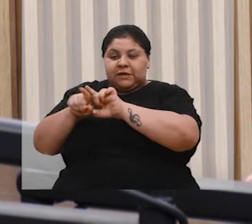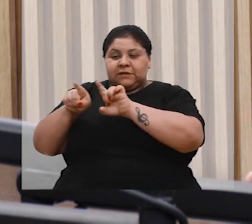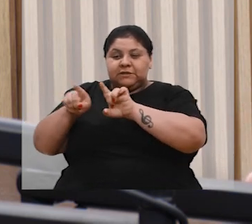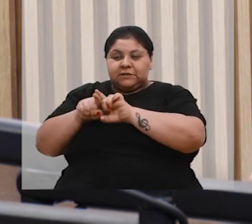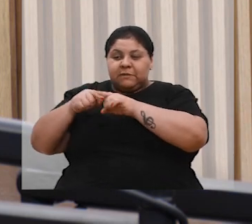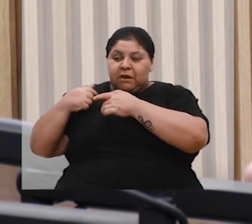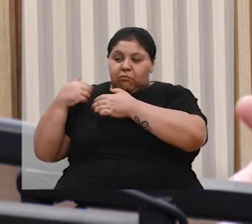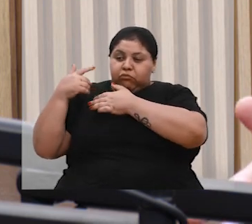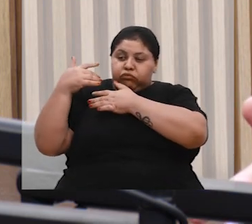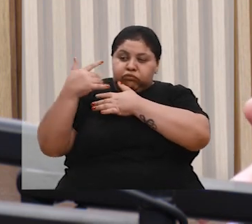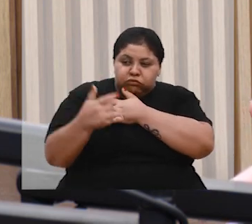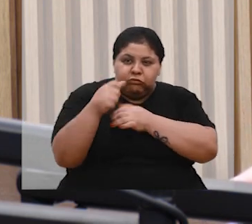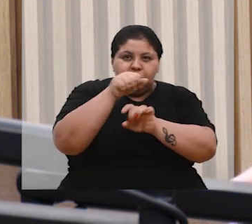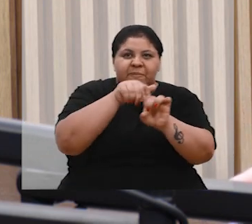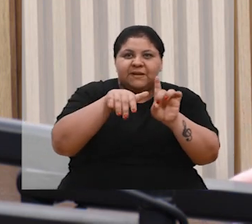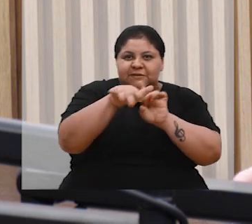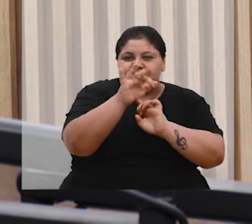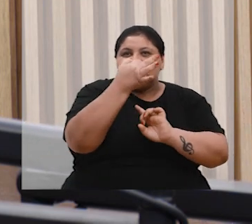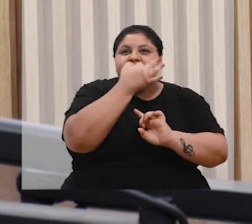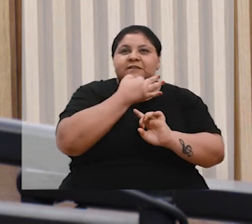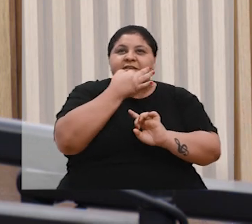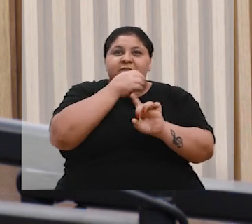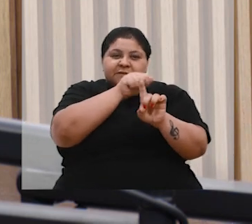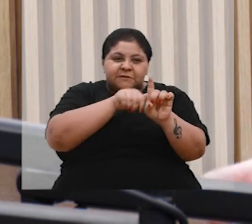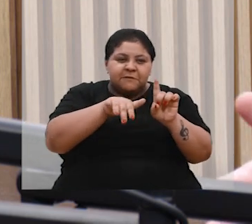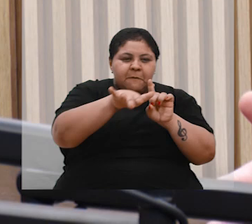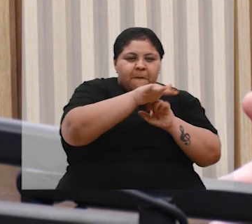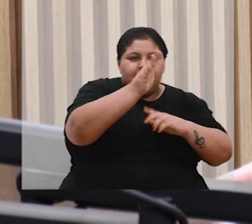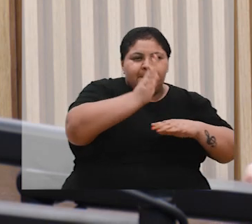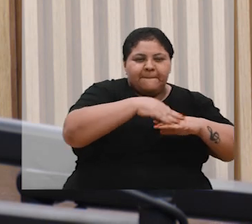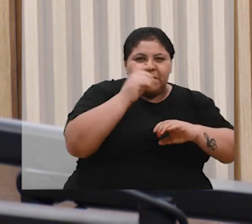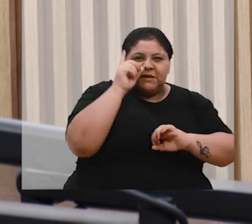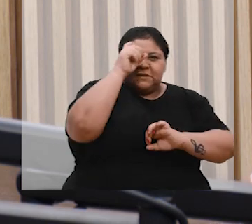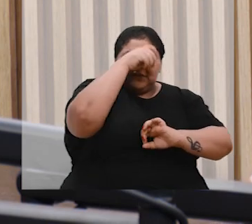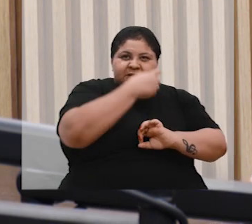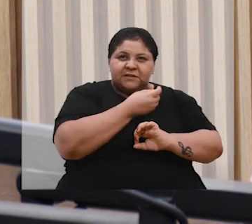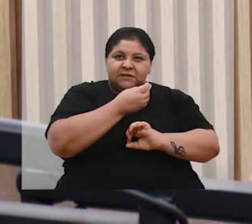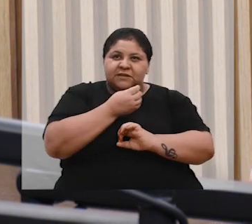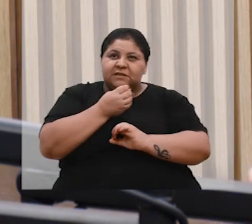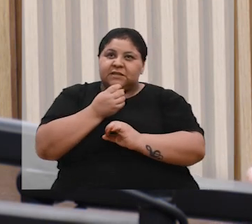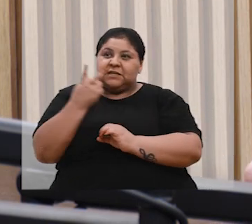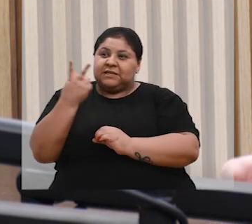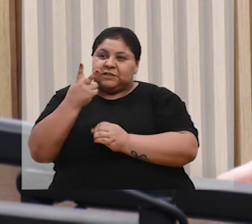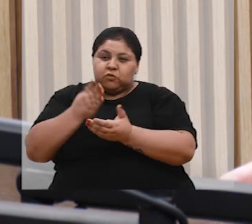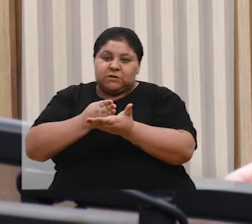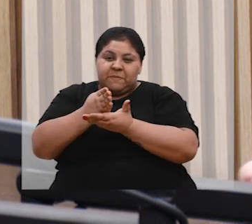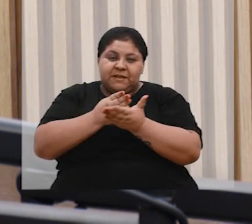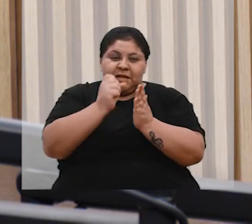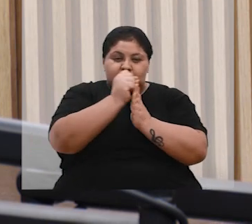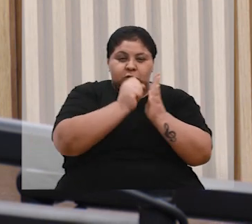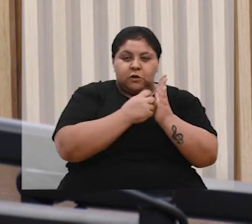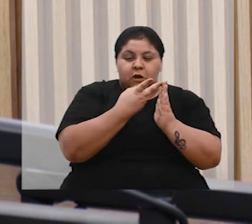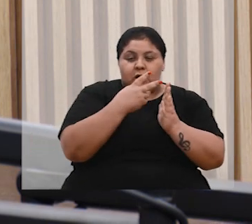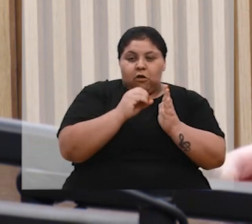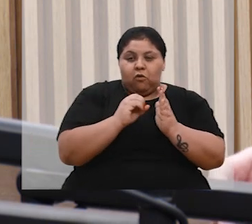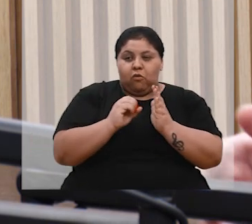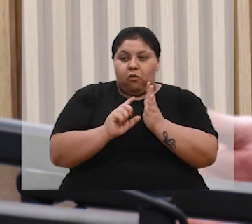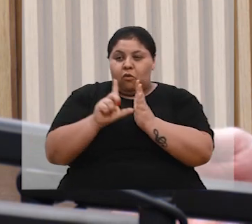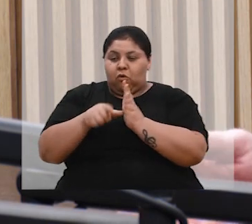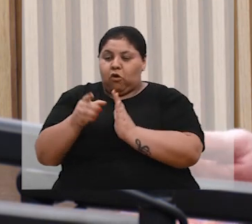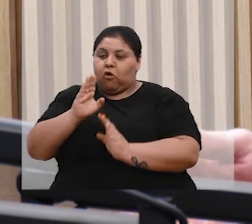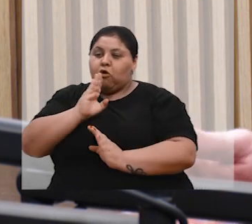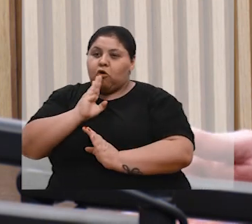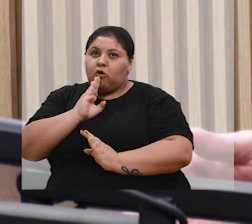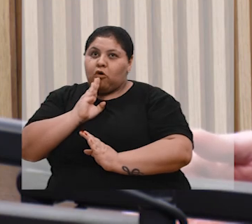sociedade. Caxias é uma sociedade mais complexa, na segunda metade do século XX, e passa a conhecer gradativamente